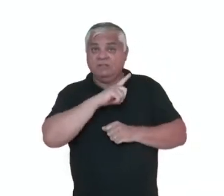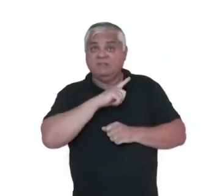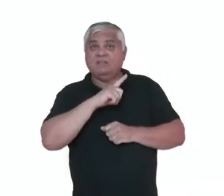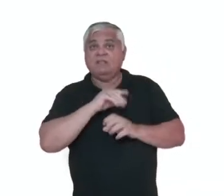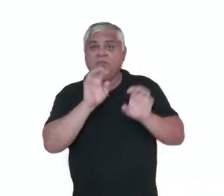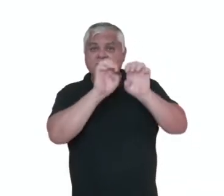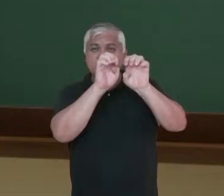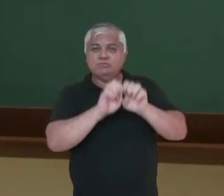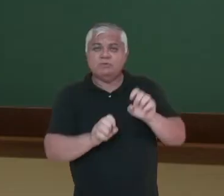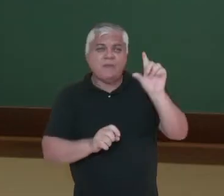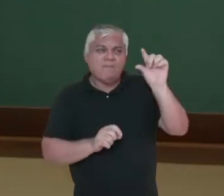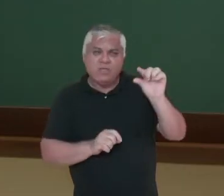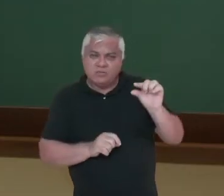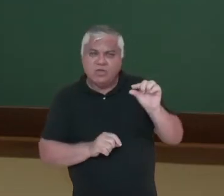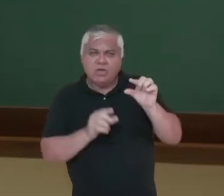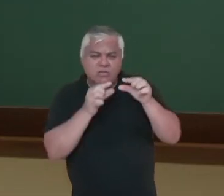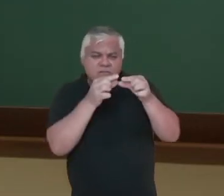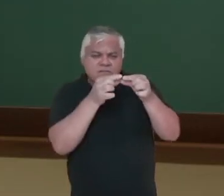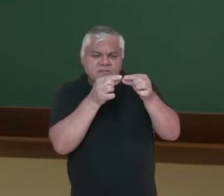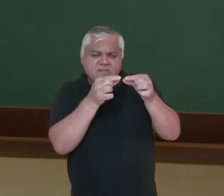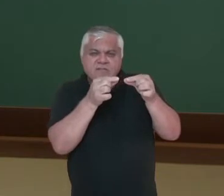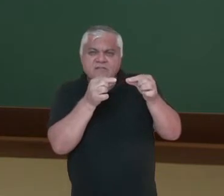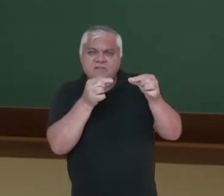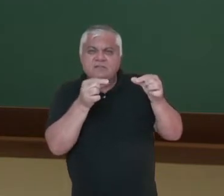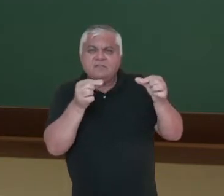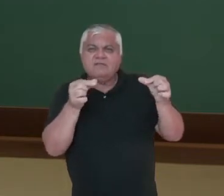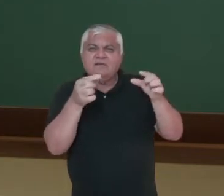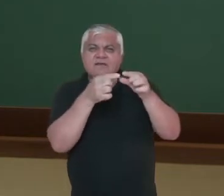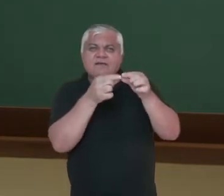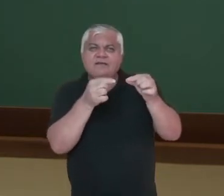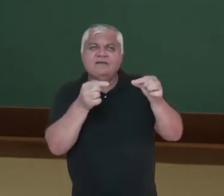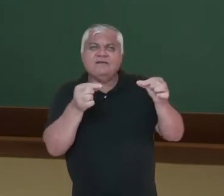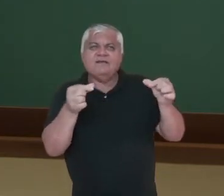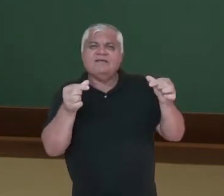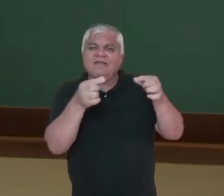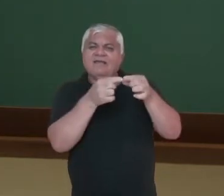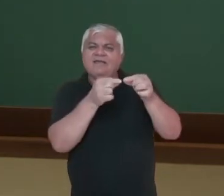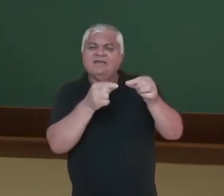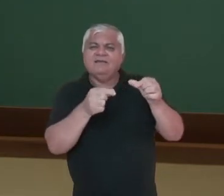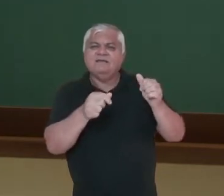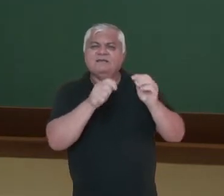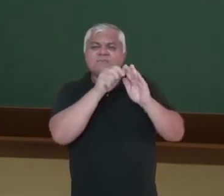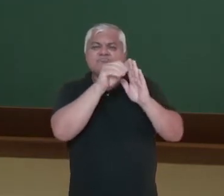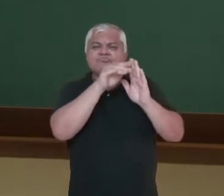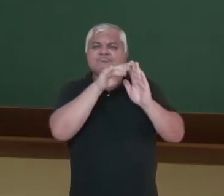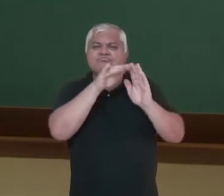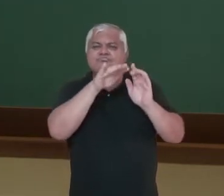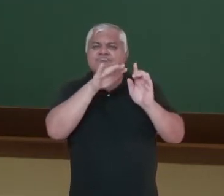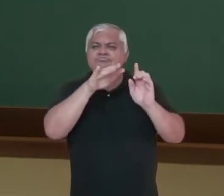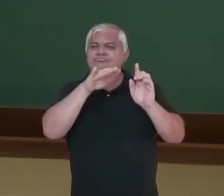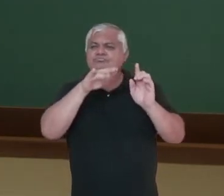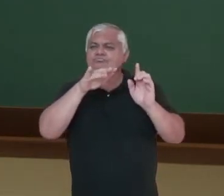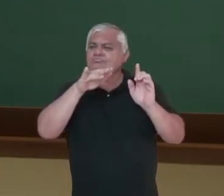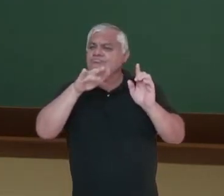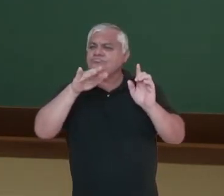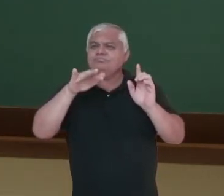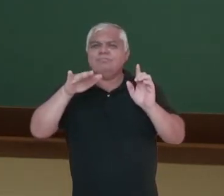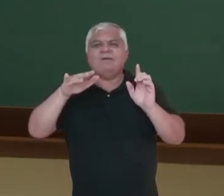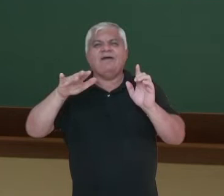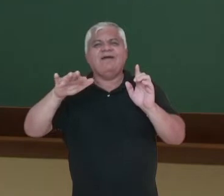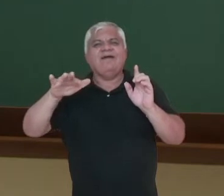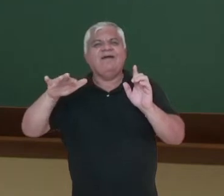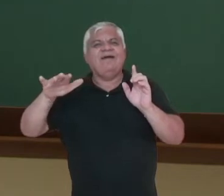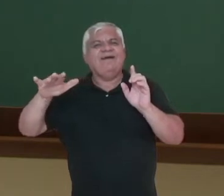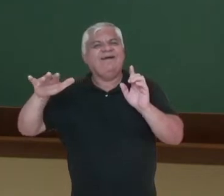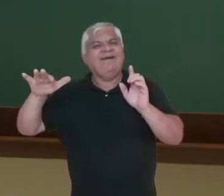estrutura menor, mais fina, e ela vai liberar, né, esses grãos de pólen no ar. Então, por isso que a reprodução a gente fala que é